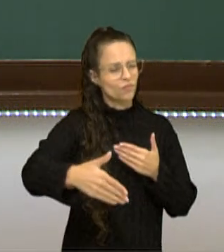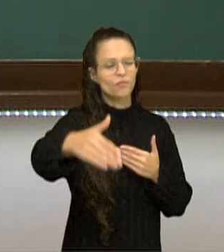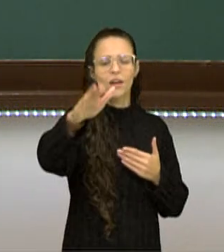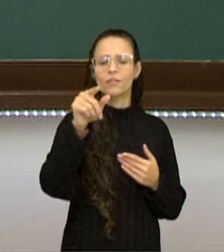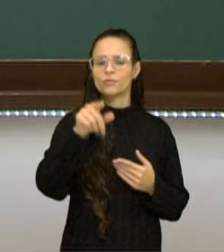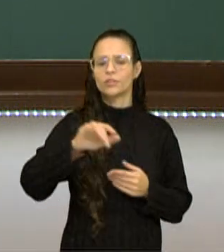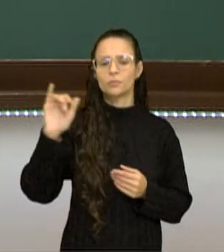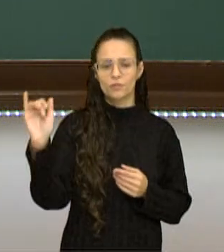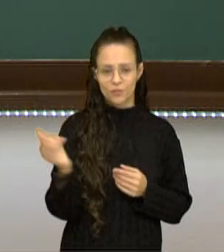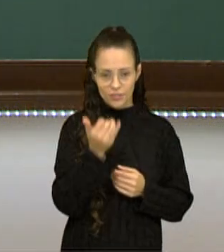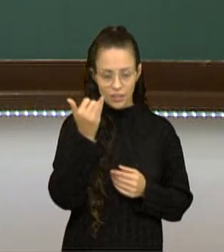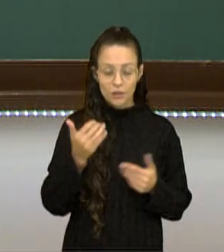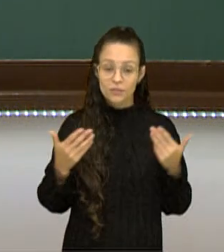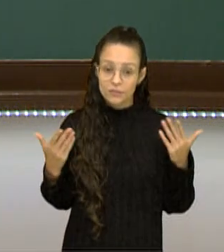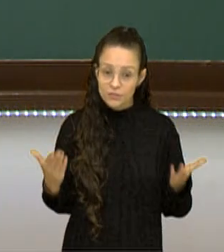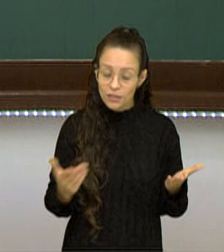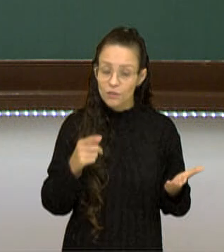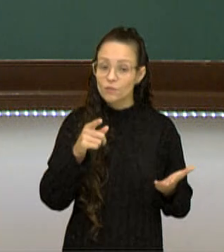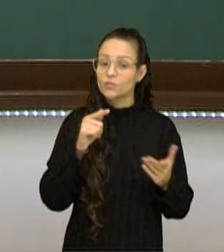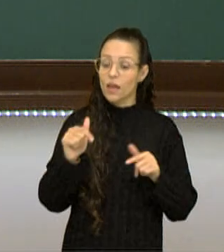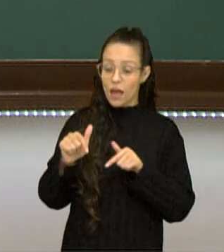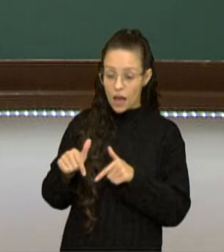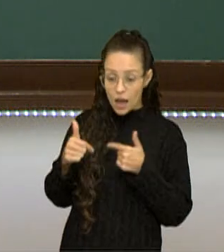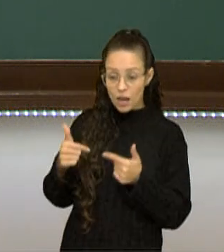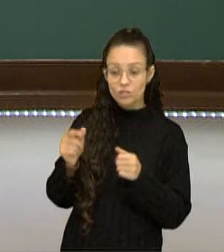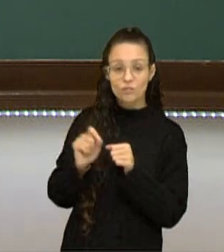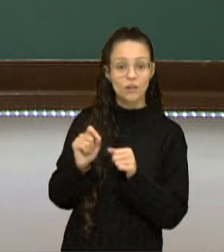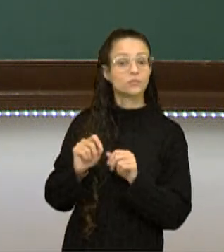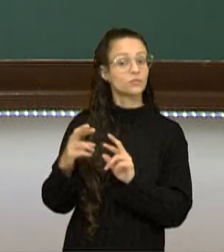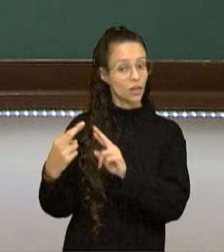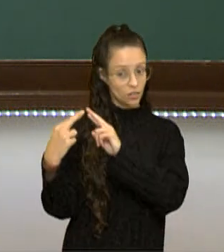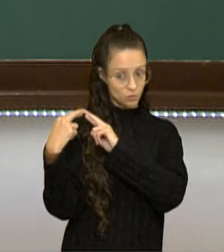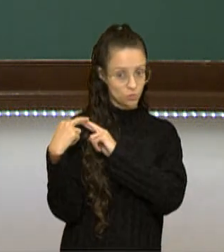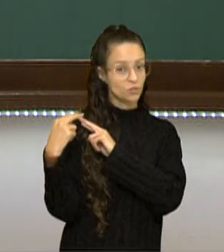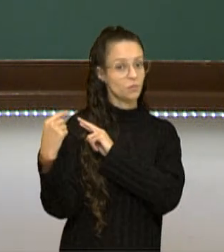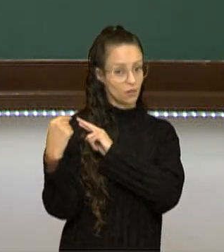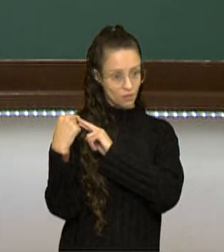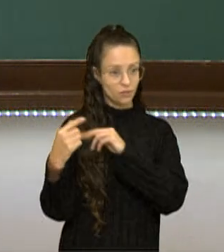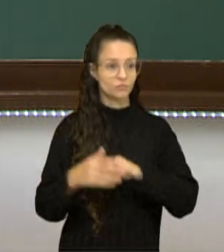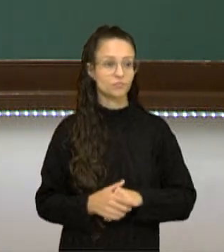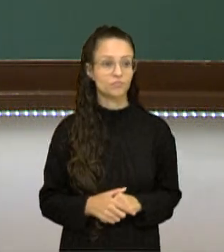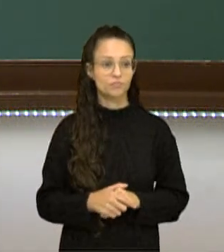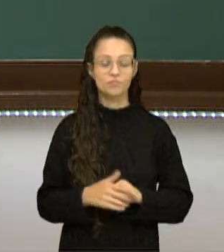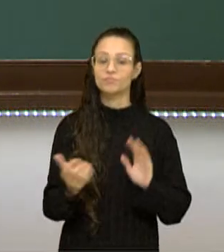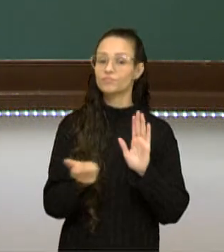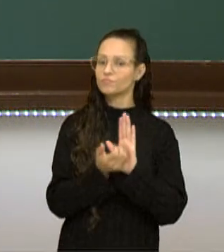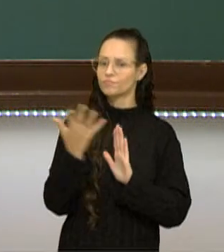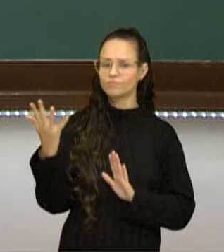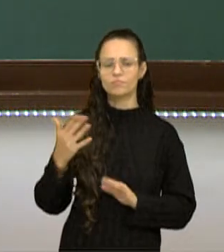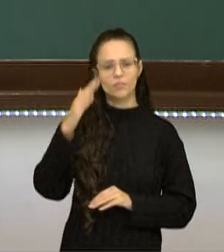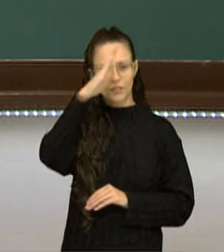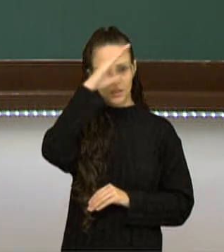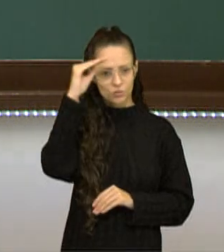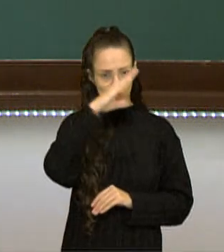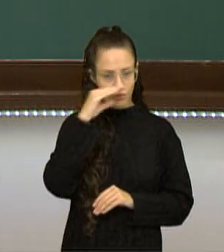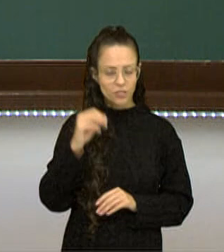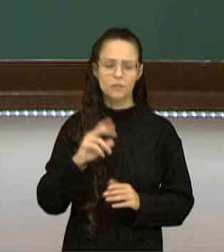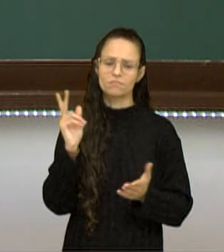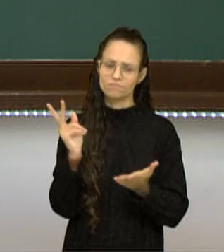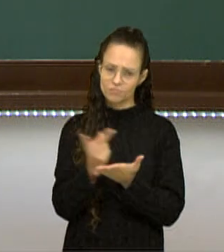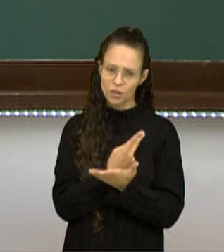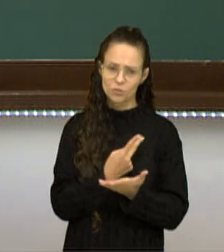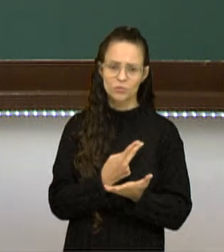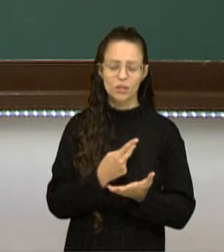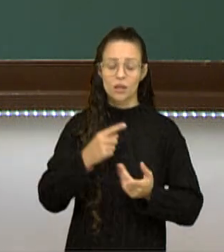para aproveitar. Então age sempre com responsabilidade. Muitos adolescentes podem passar por essas